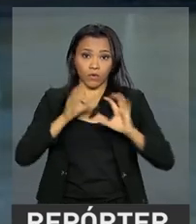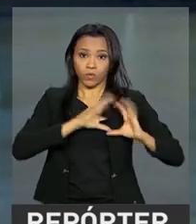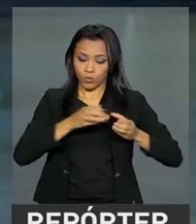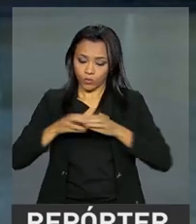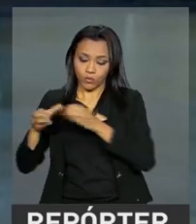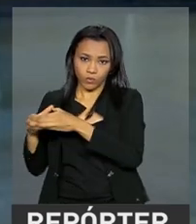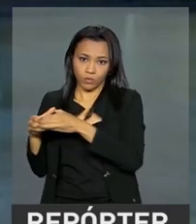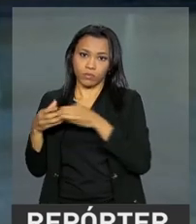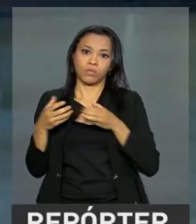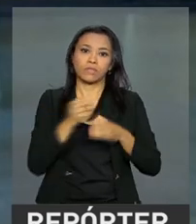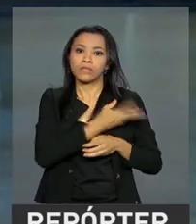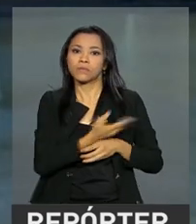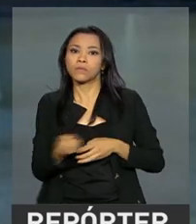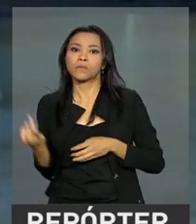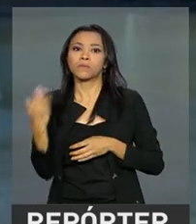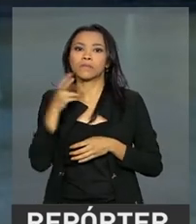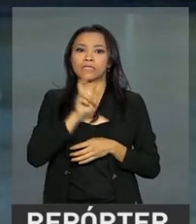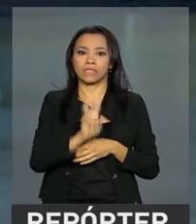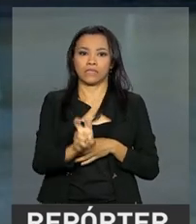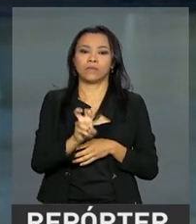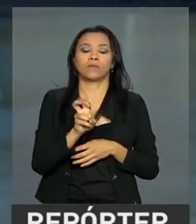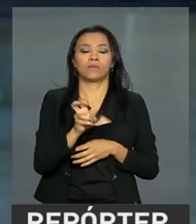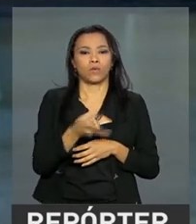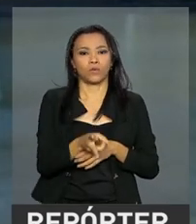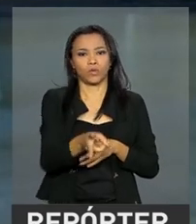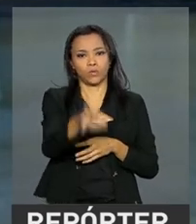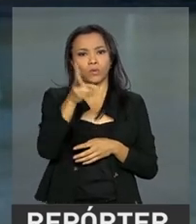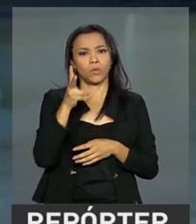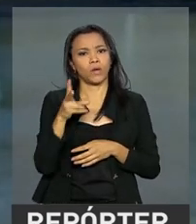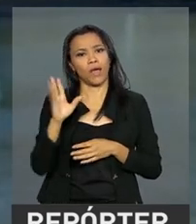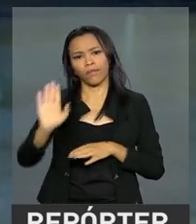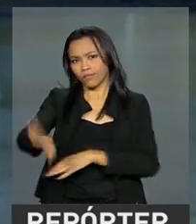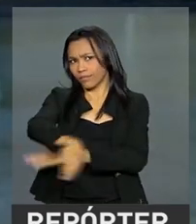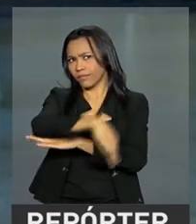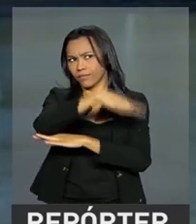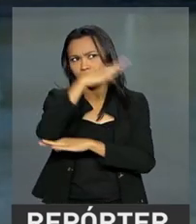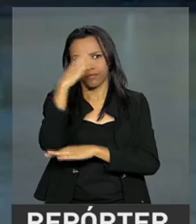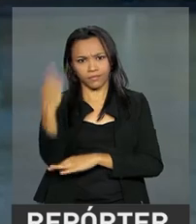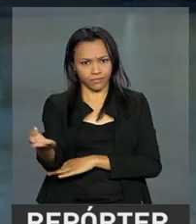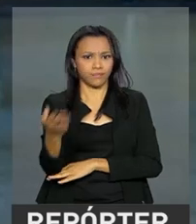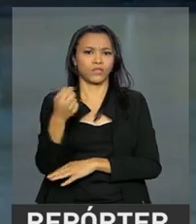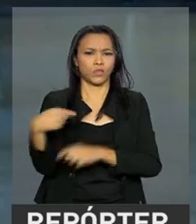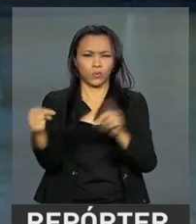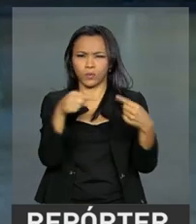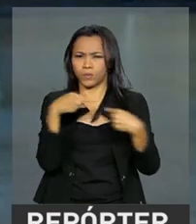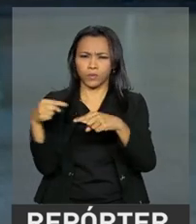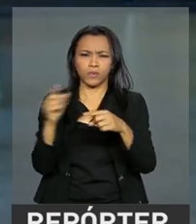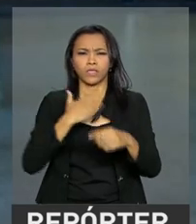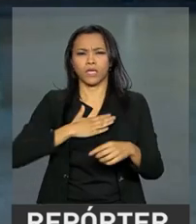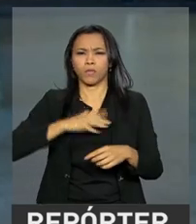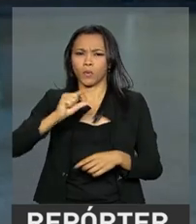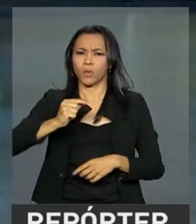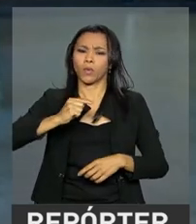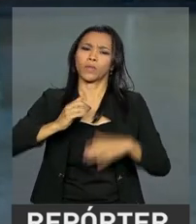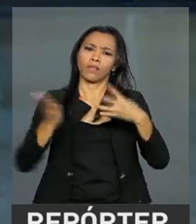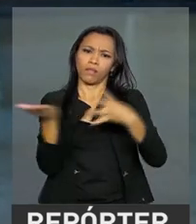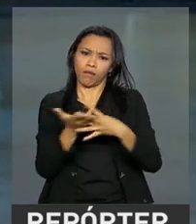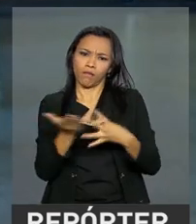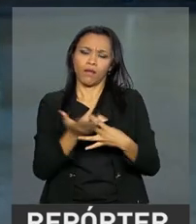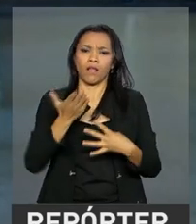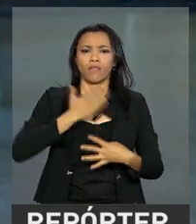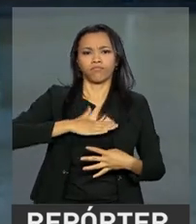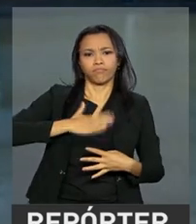trabalho desses cinco grupos de trabalho Eles continuam durante toda a tarde de hoje daqui a pouco a gente tem um almoço o intervalo mas os